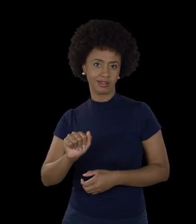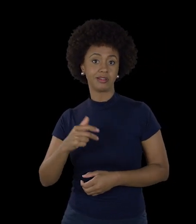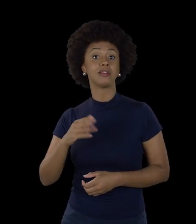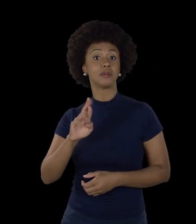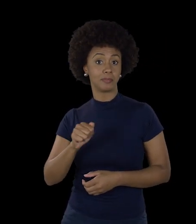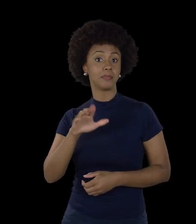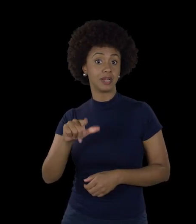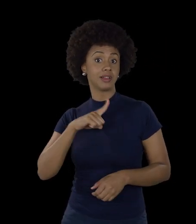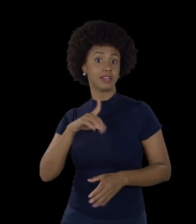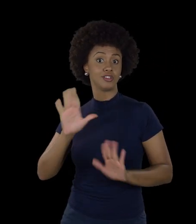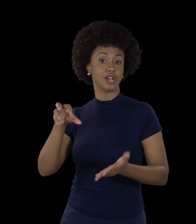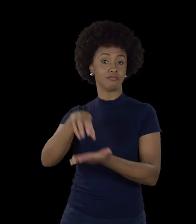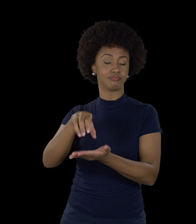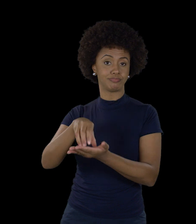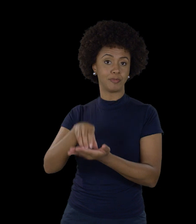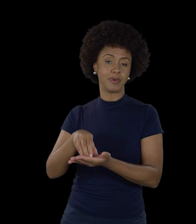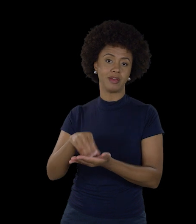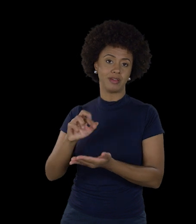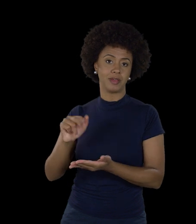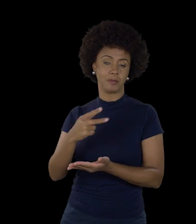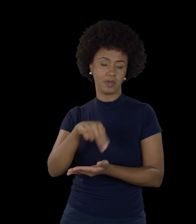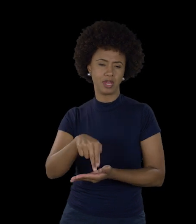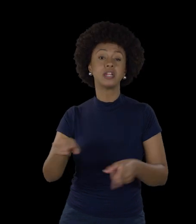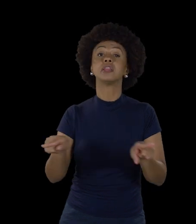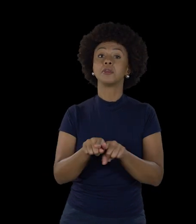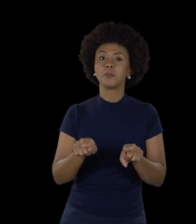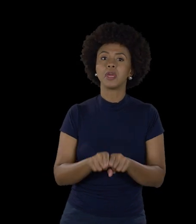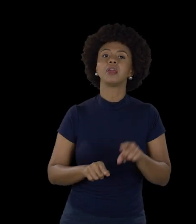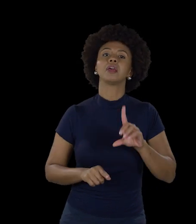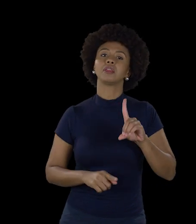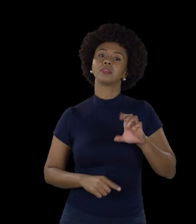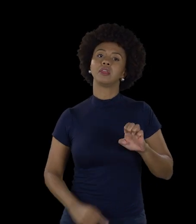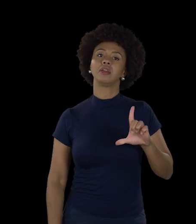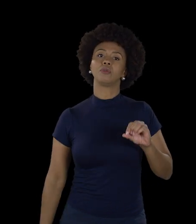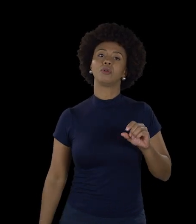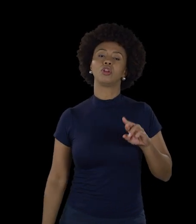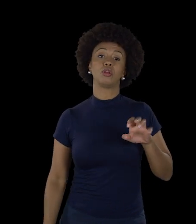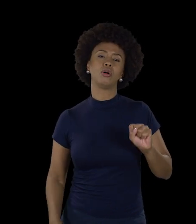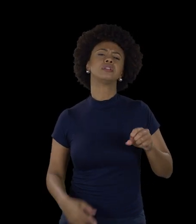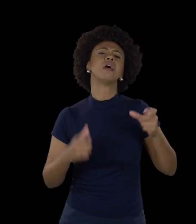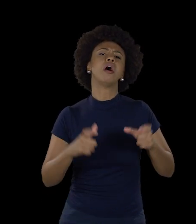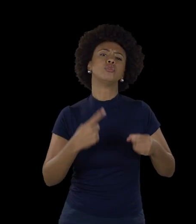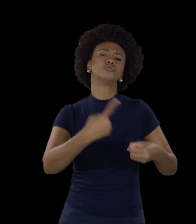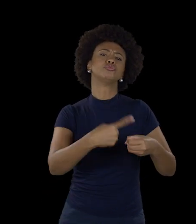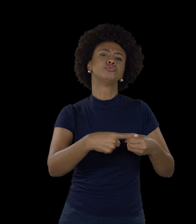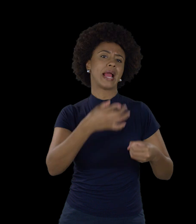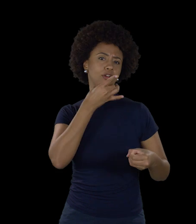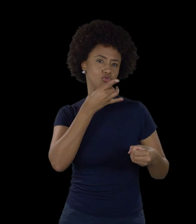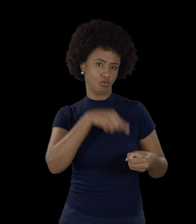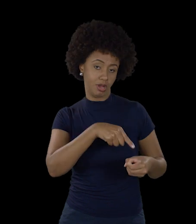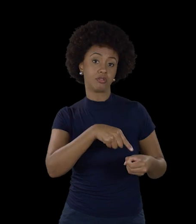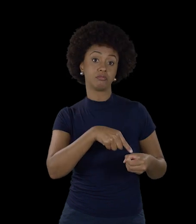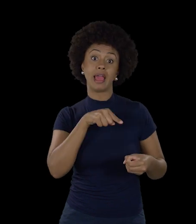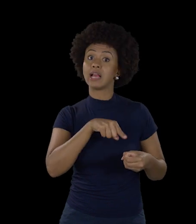a Decolores, que fica em Cachoeiro de Itapemirim, cidade onde você tem uma RPPN muito emblemática, que foi a primeira de